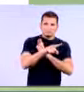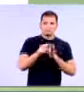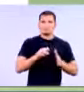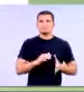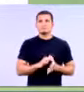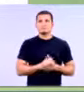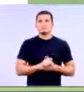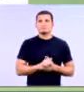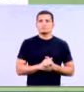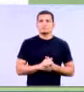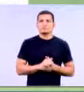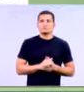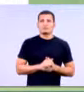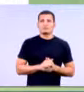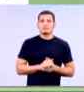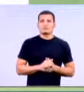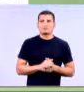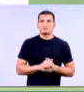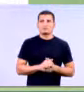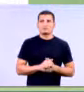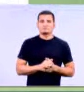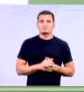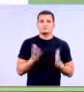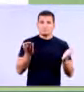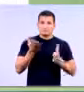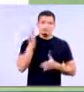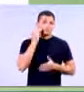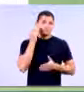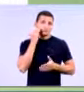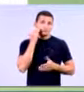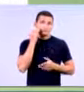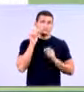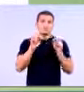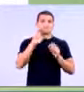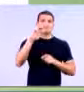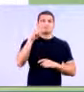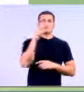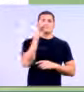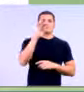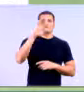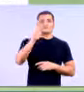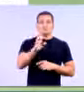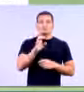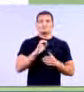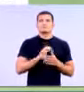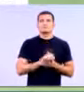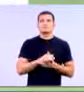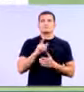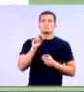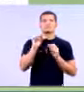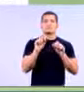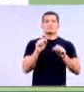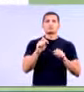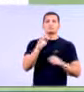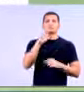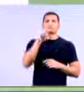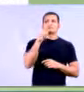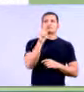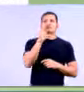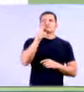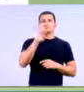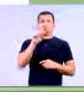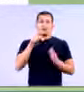nós não nos delongarmos, vamos direto para o chat. O que é o chat? O chat é uma ferramenta